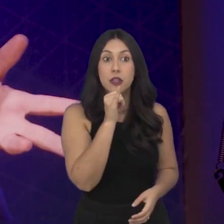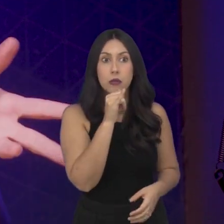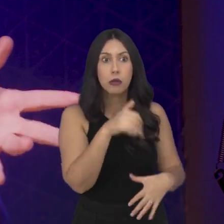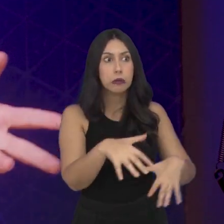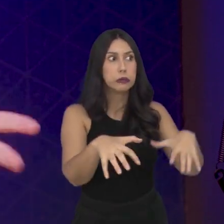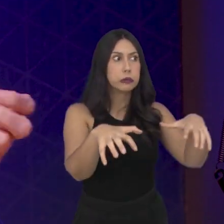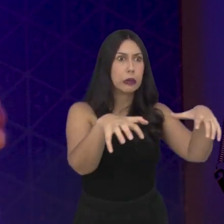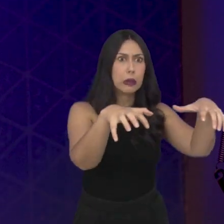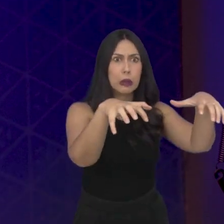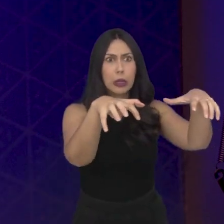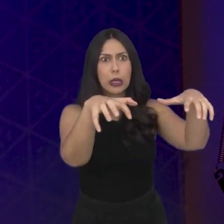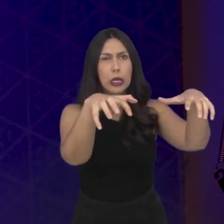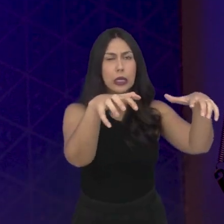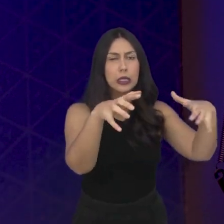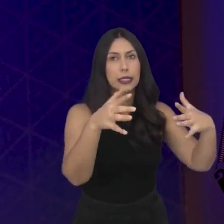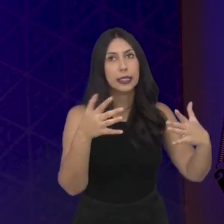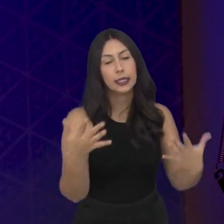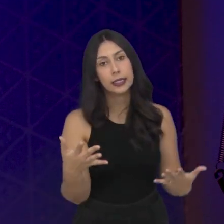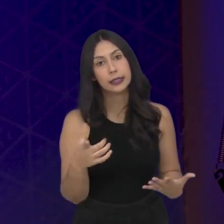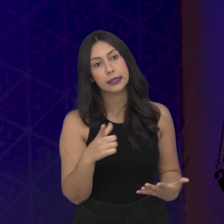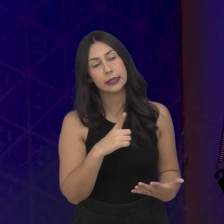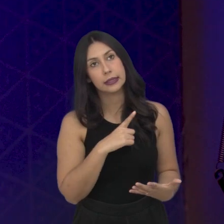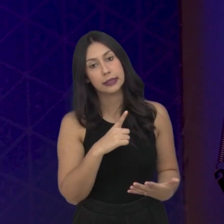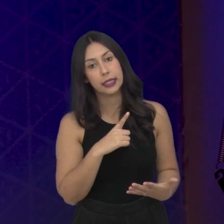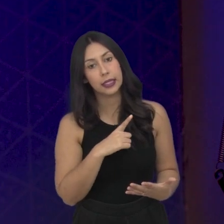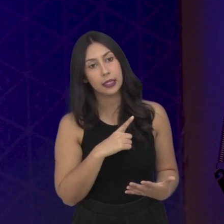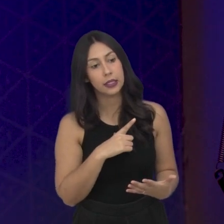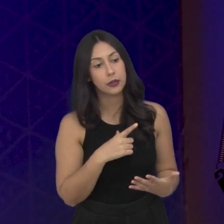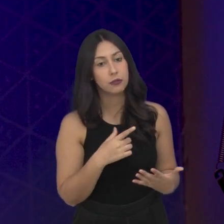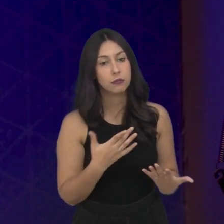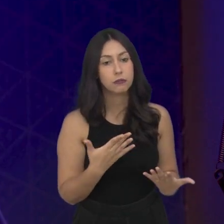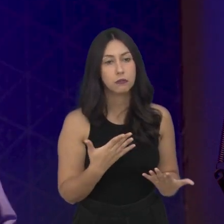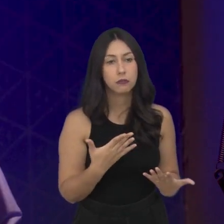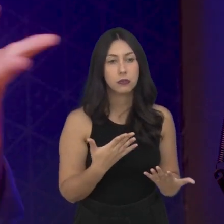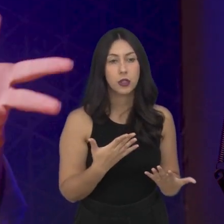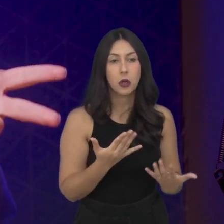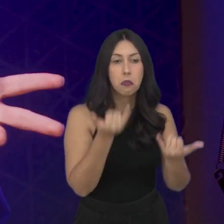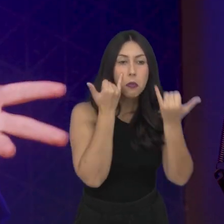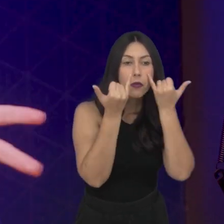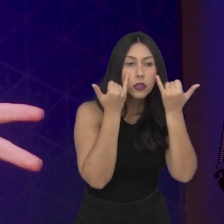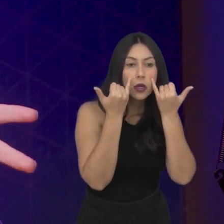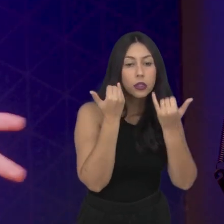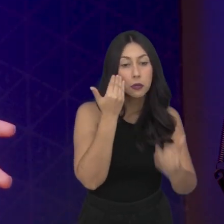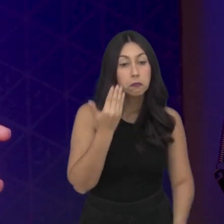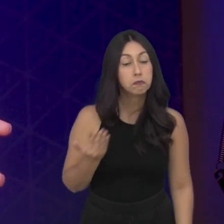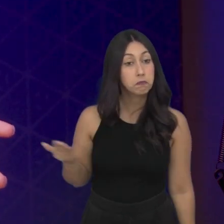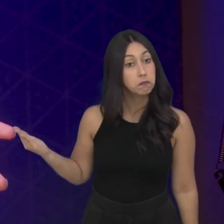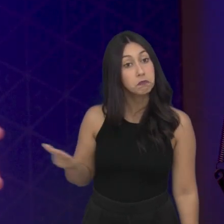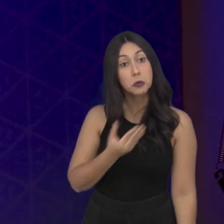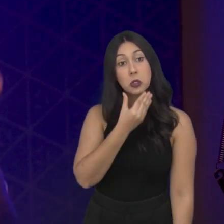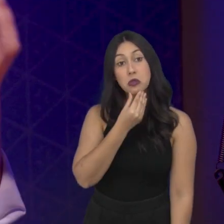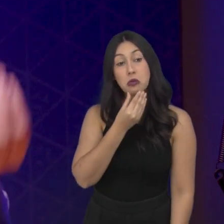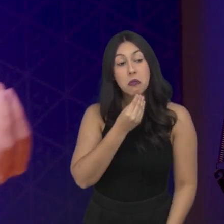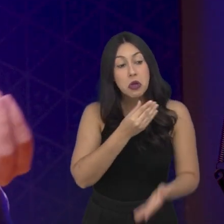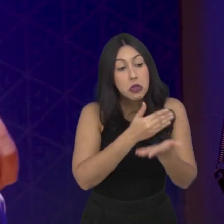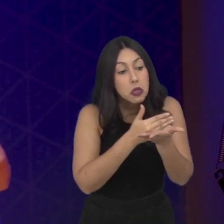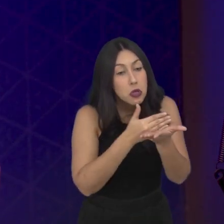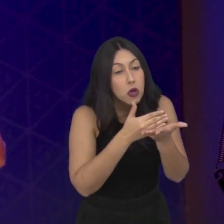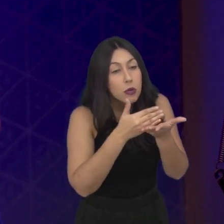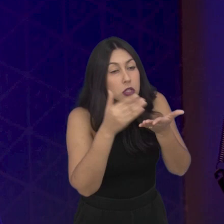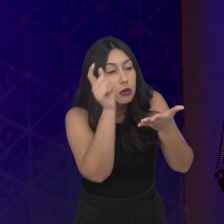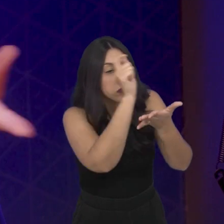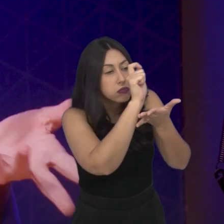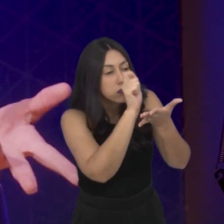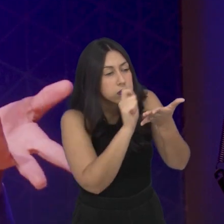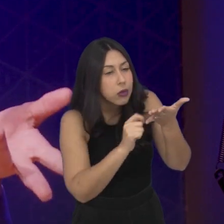o horror. Existe a informação de que talvez o Edgar Allan Poe foi um dos precursores